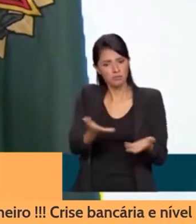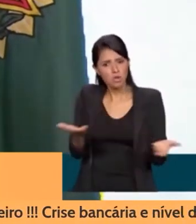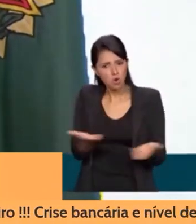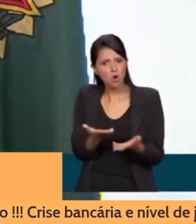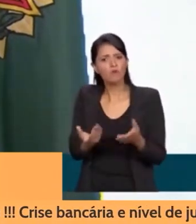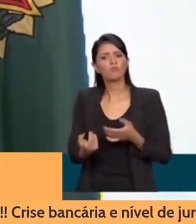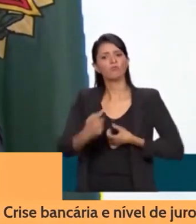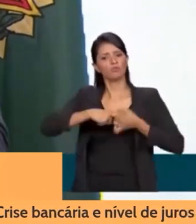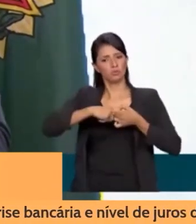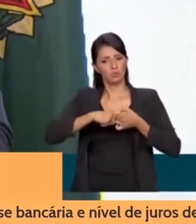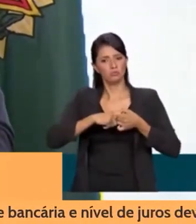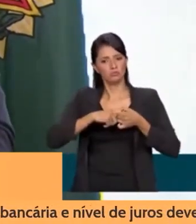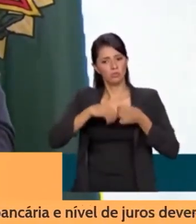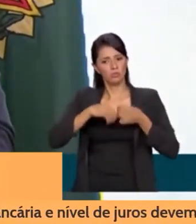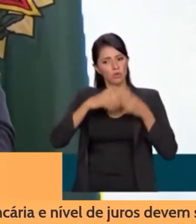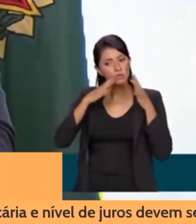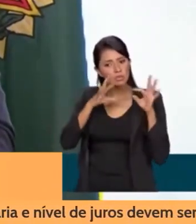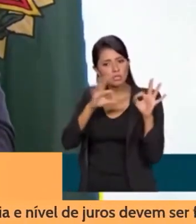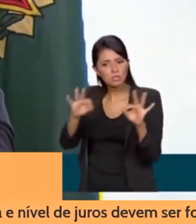com cuidado